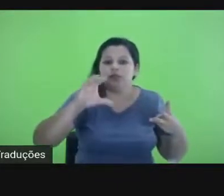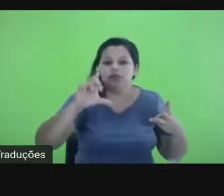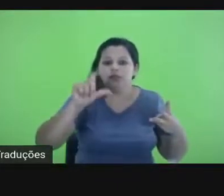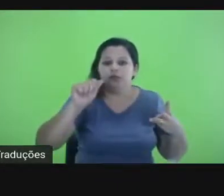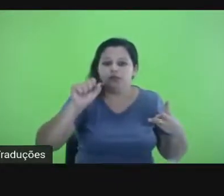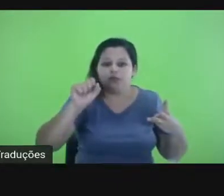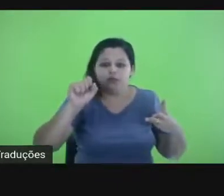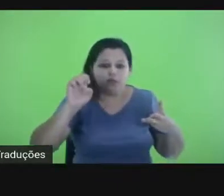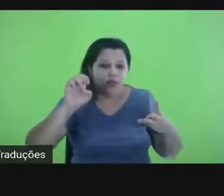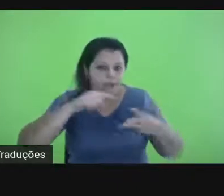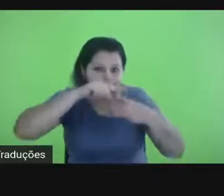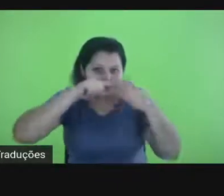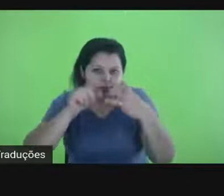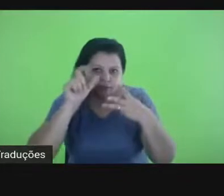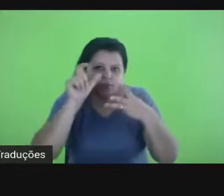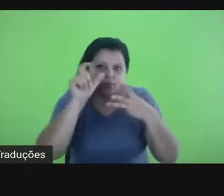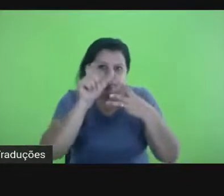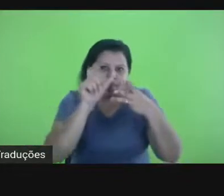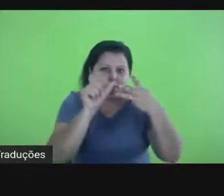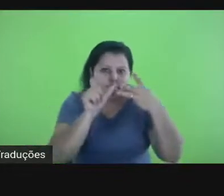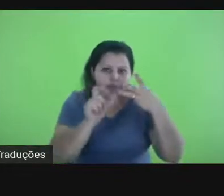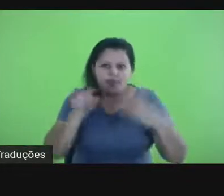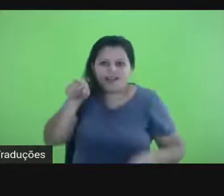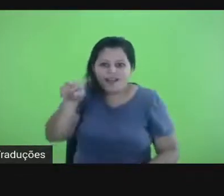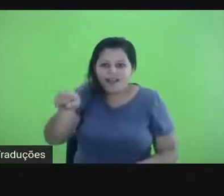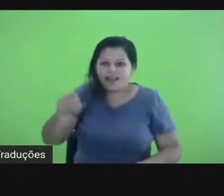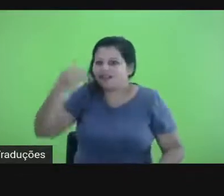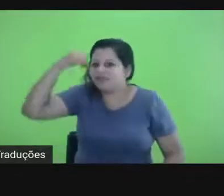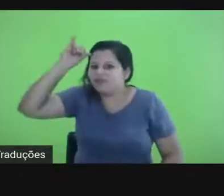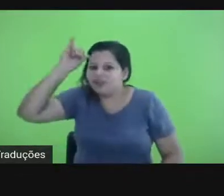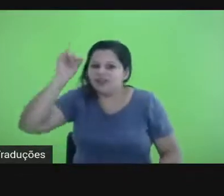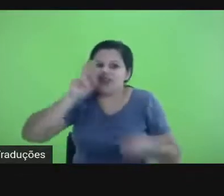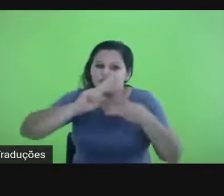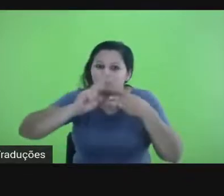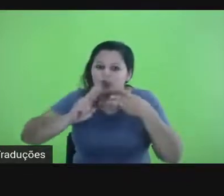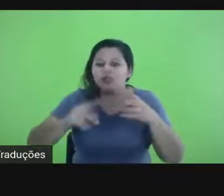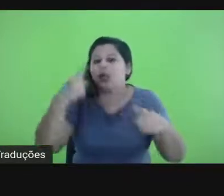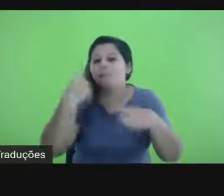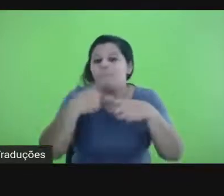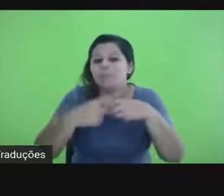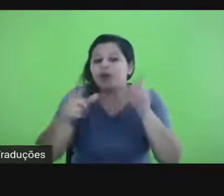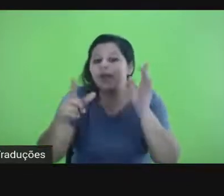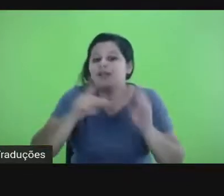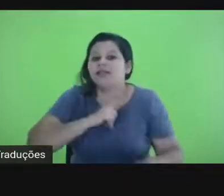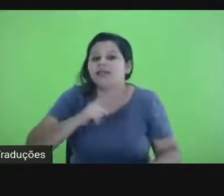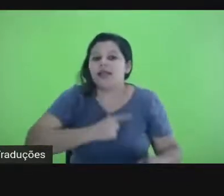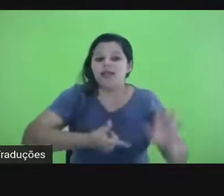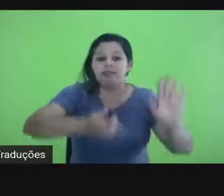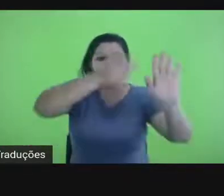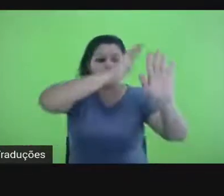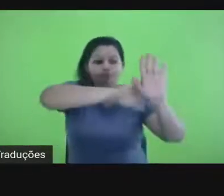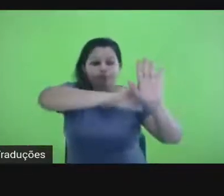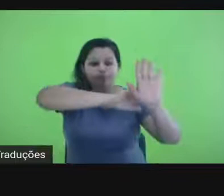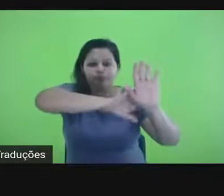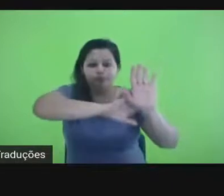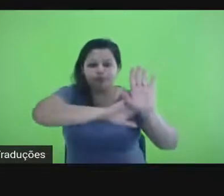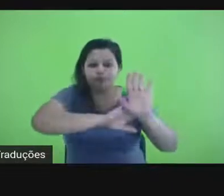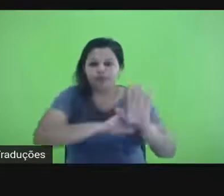opressões, escondendo algumas nuances, como, por exemplo, a questão que mulher pode oprimir outra mulher,